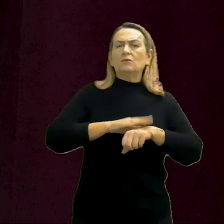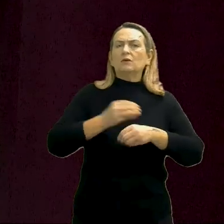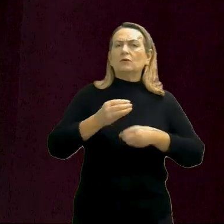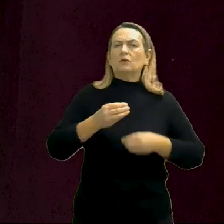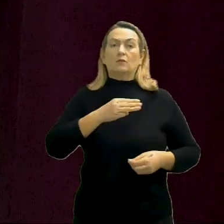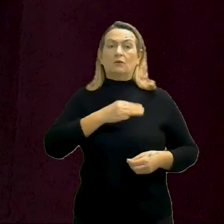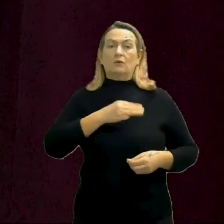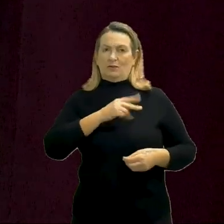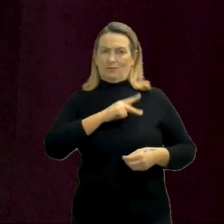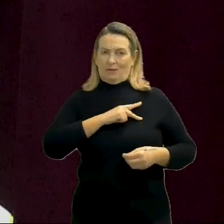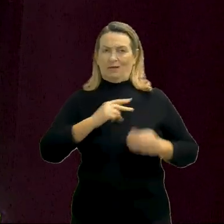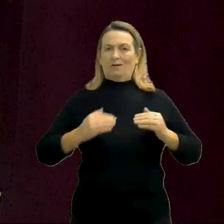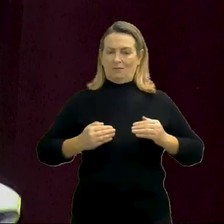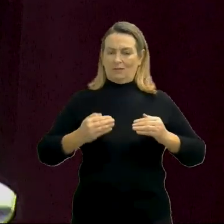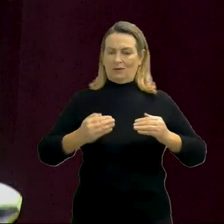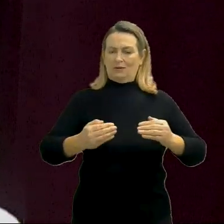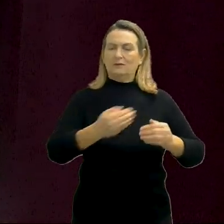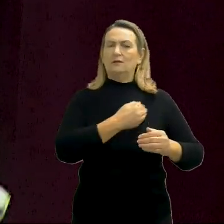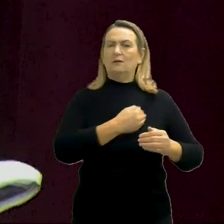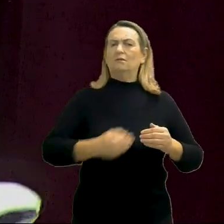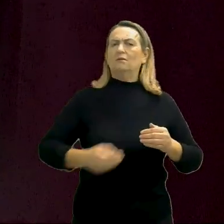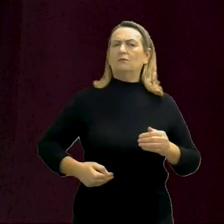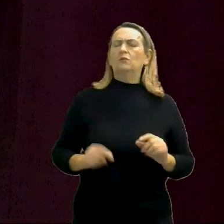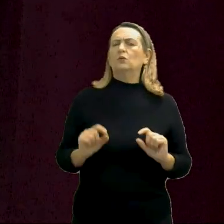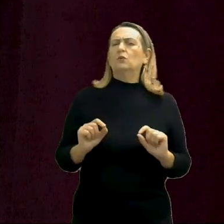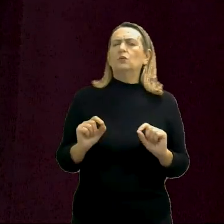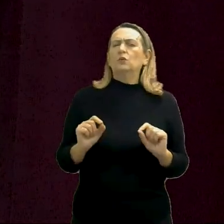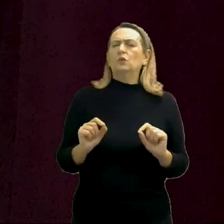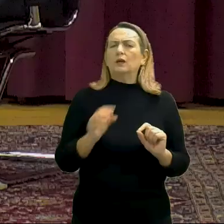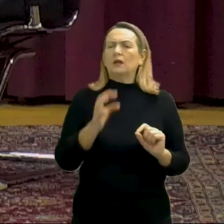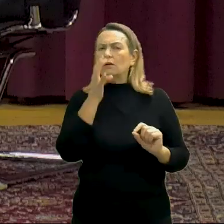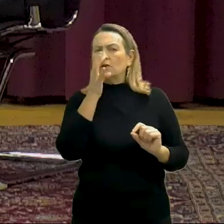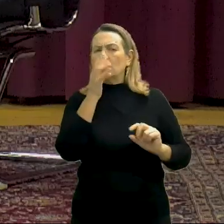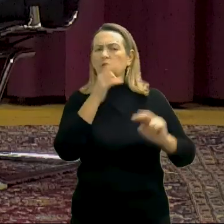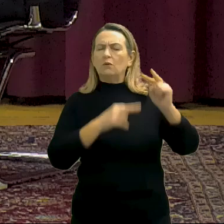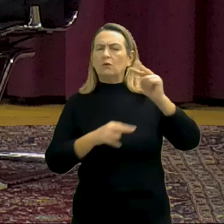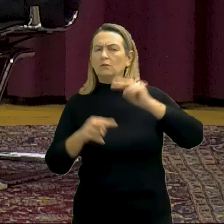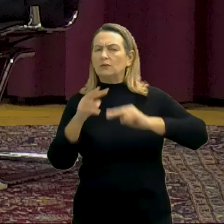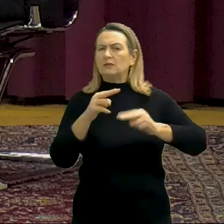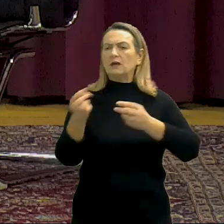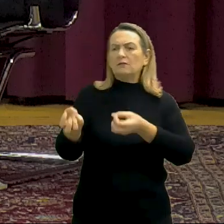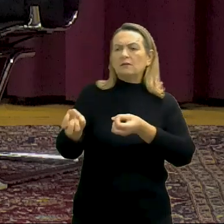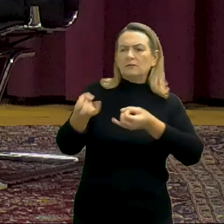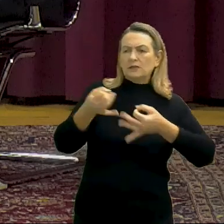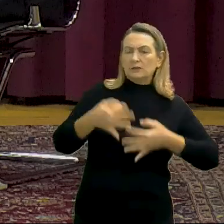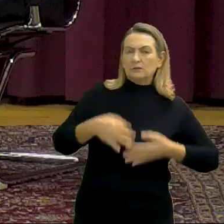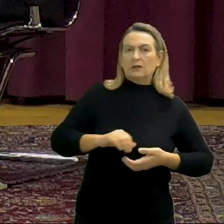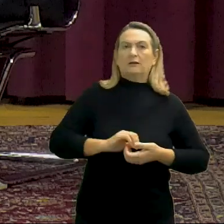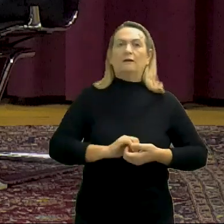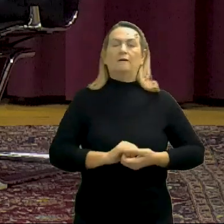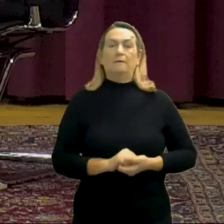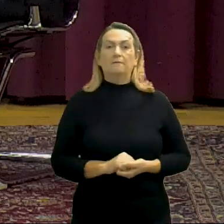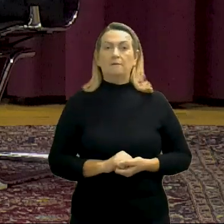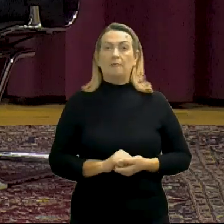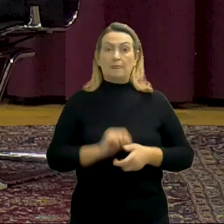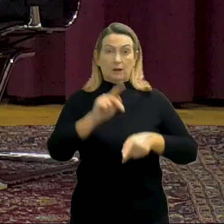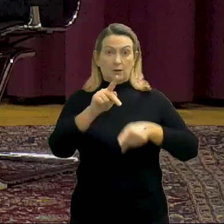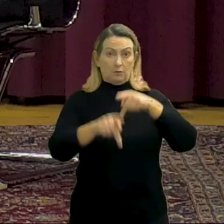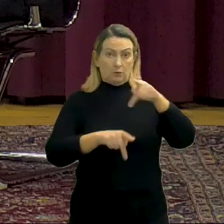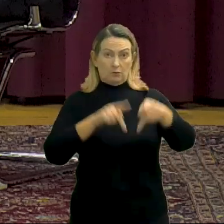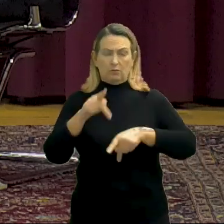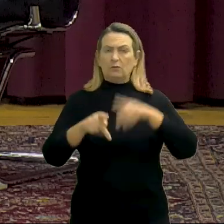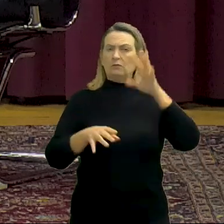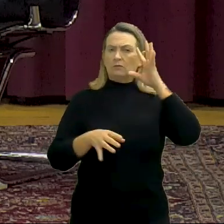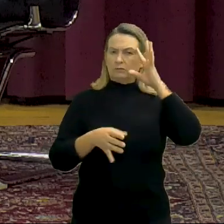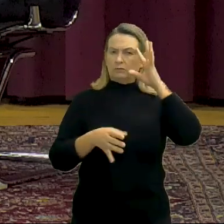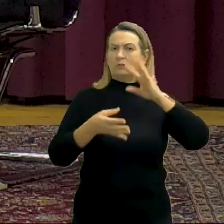ele observa me me fale um pouco disso Olha a pra população entender de forma geral nós